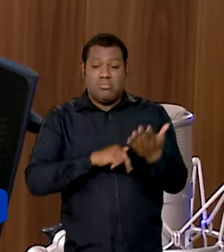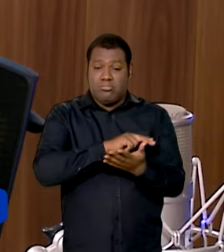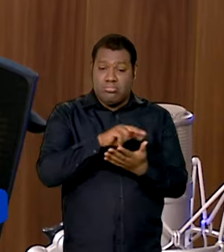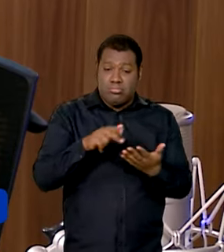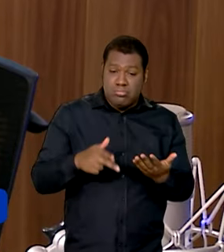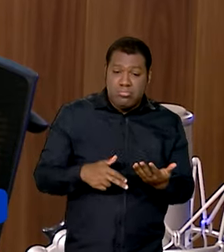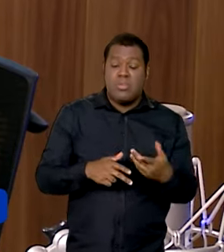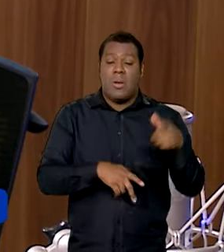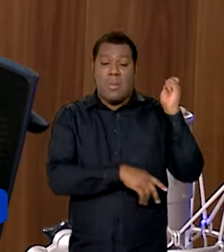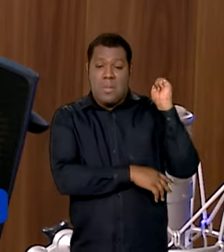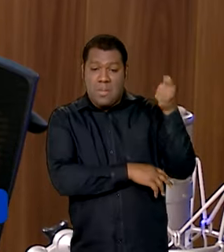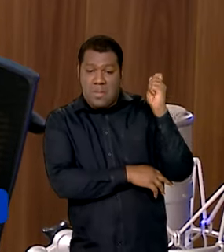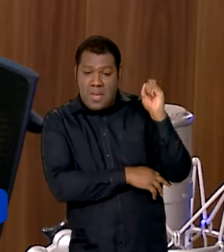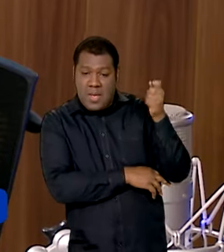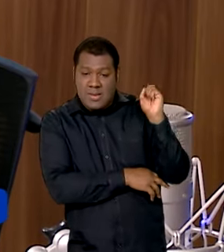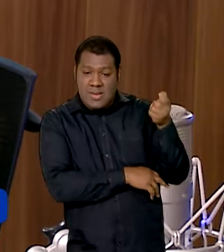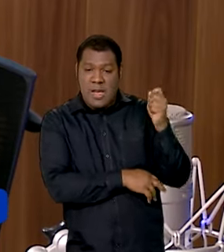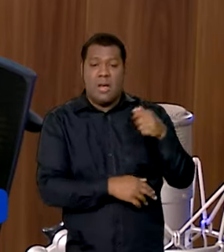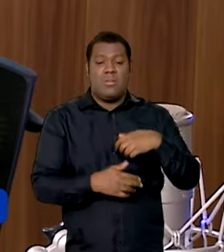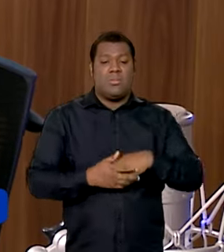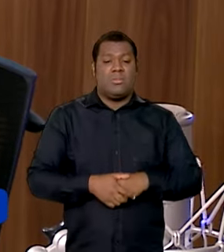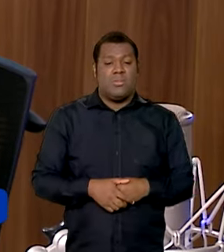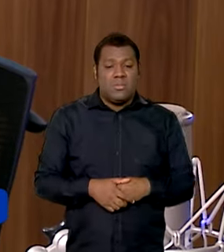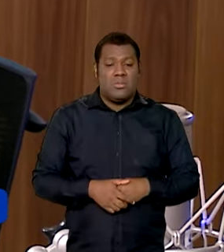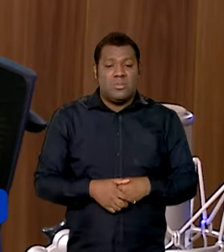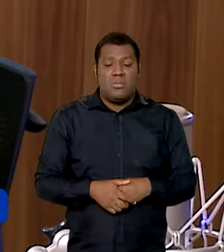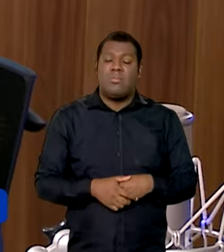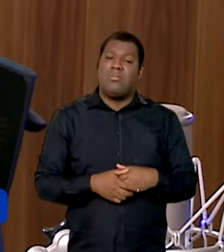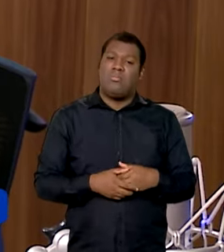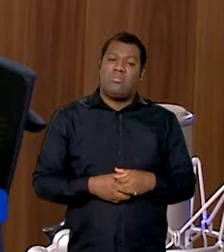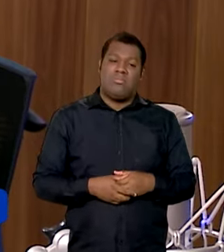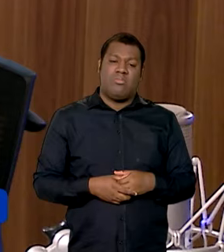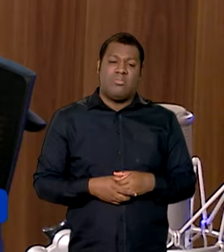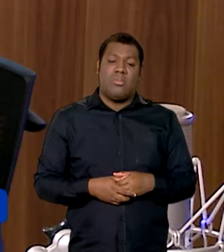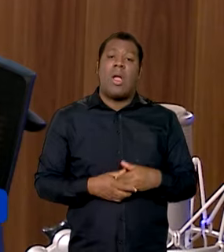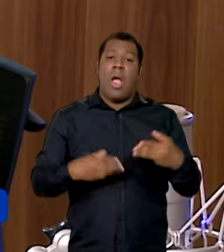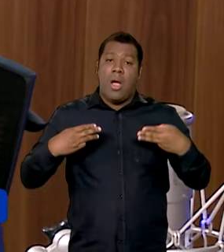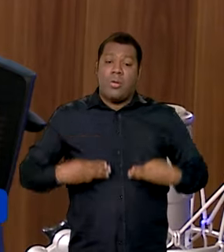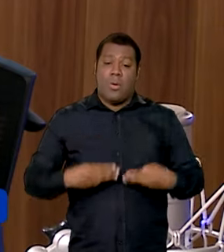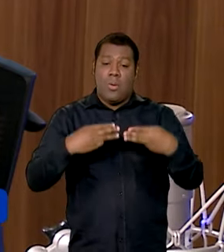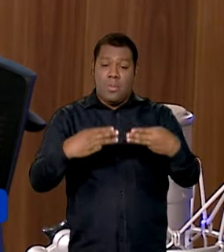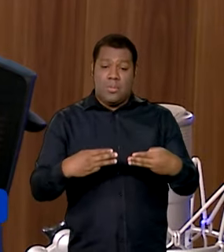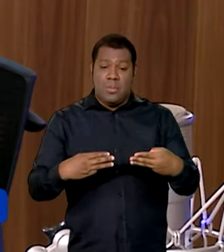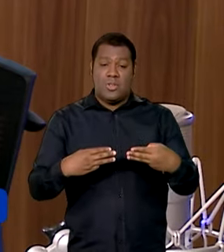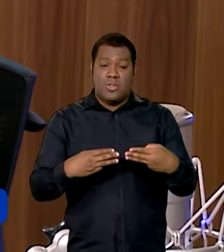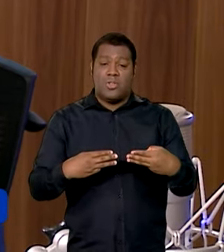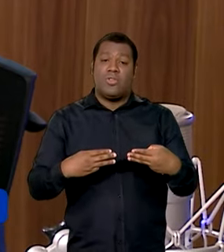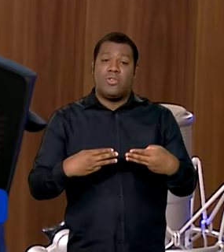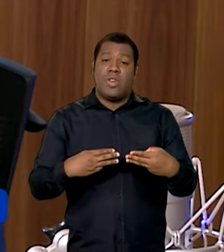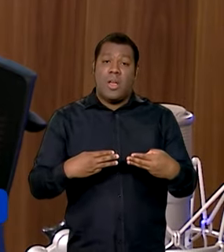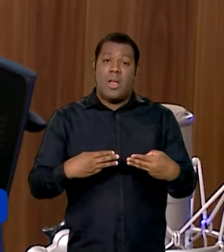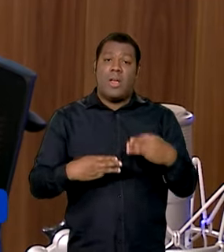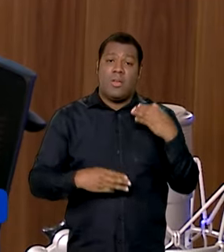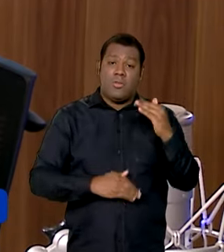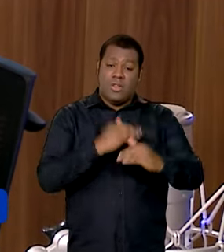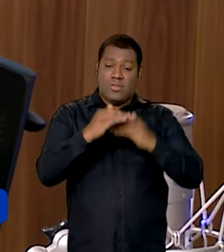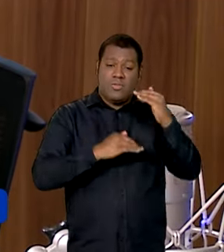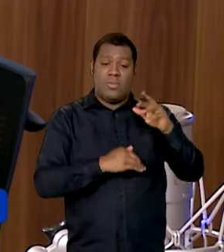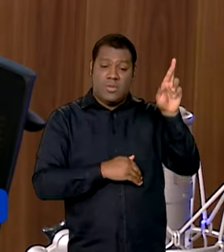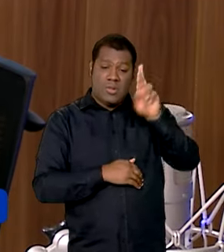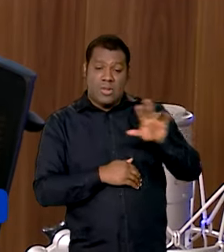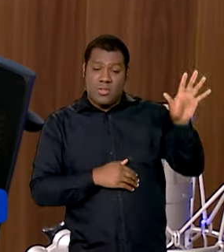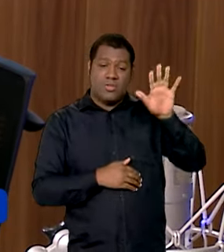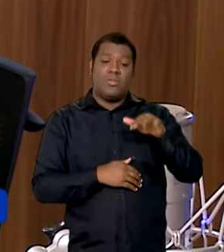pisicultura pro enfim poderia aqui dar centenas de exempl aí o Ministério da Integração na transversalidade com o ministério de